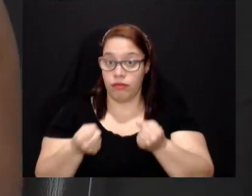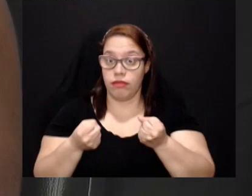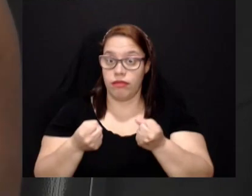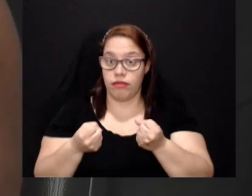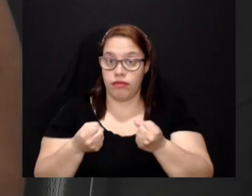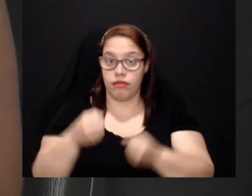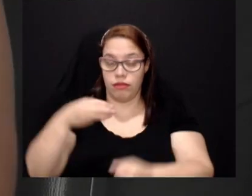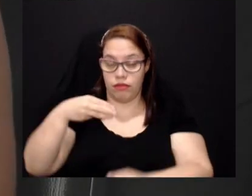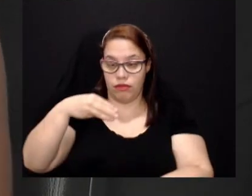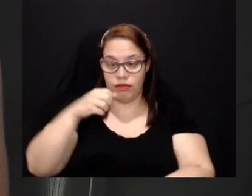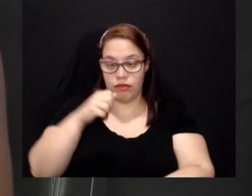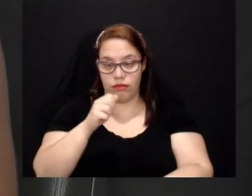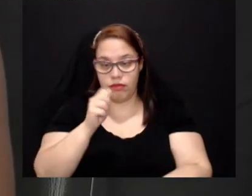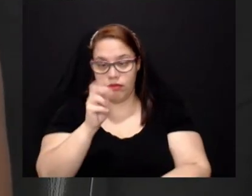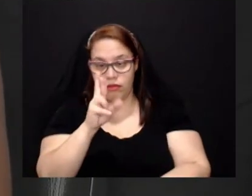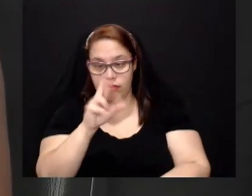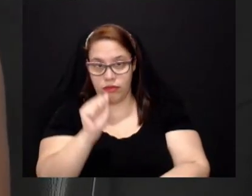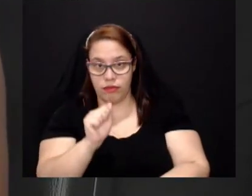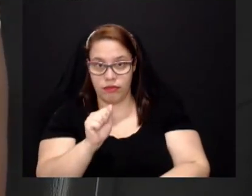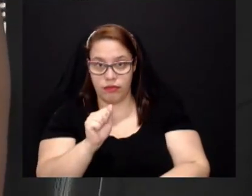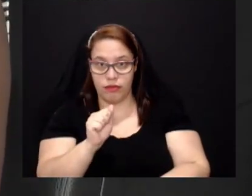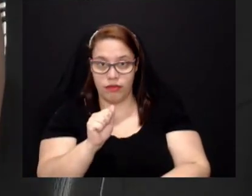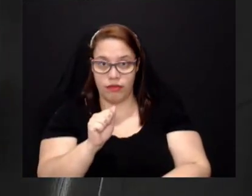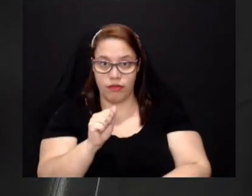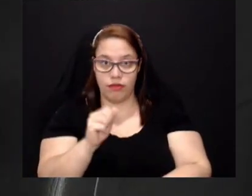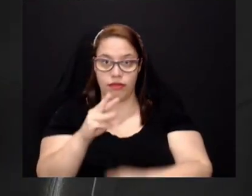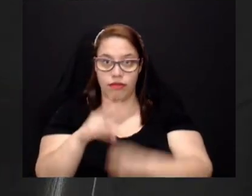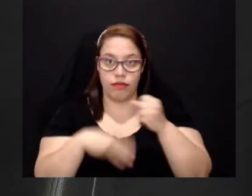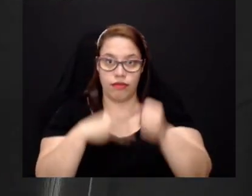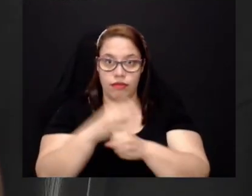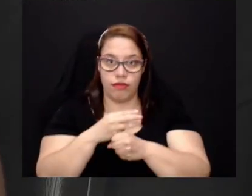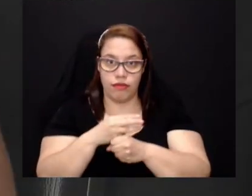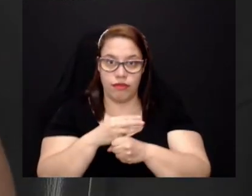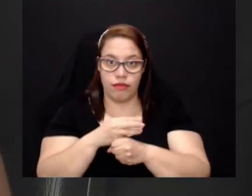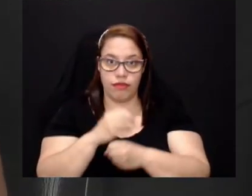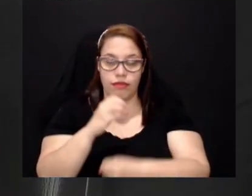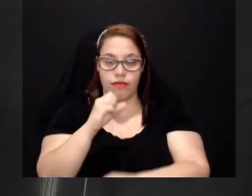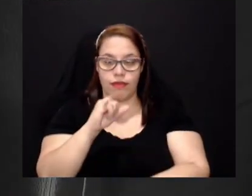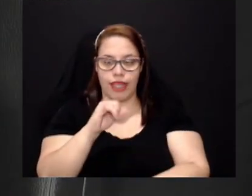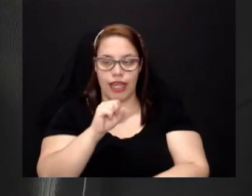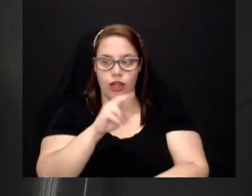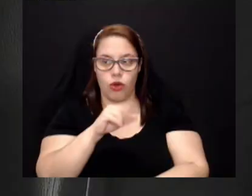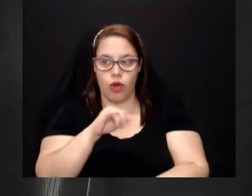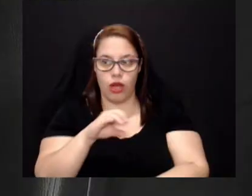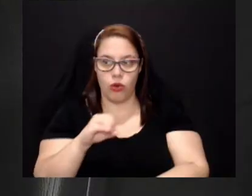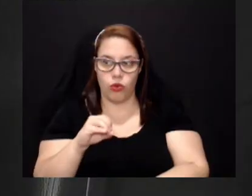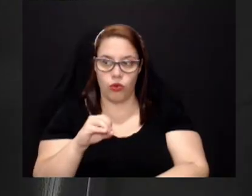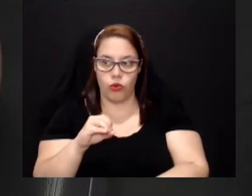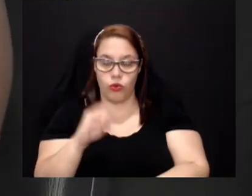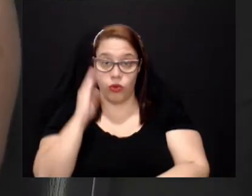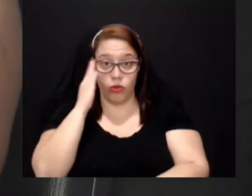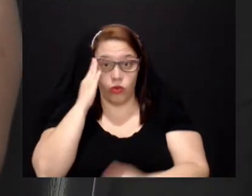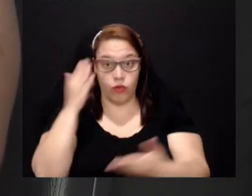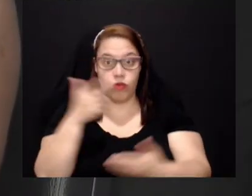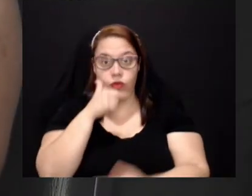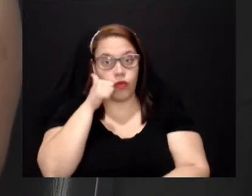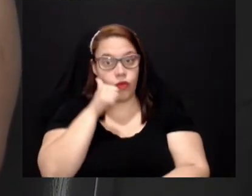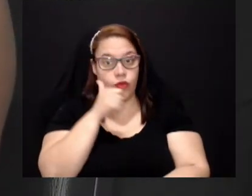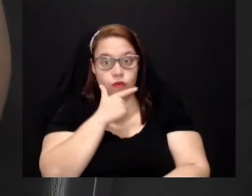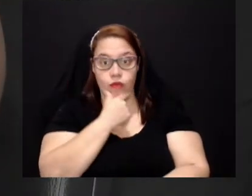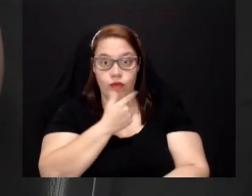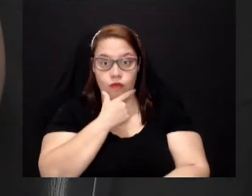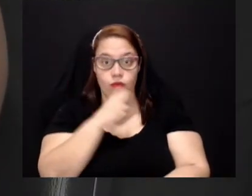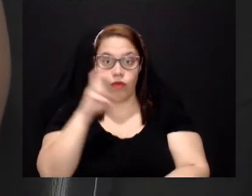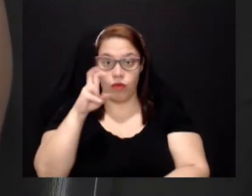E 3 anos depois veio o Cássio Aio, que hoje é um menino que está com 5 anos,